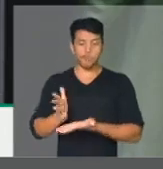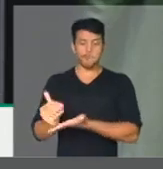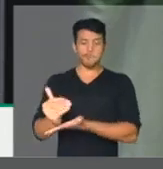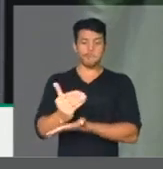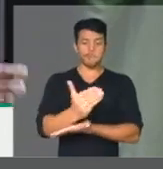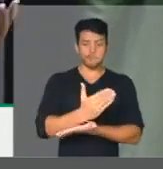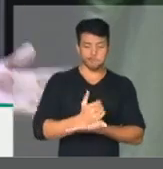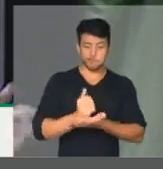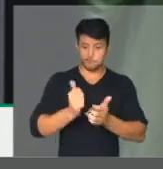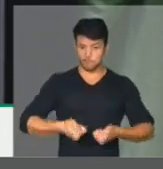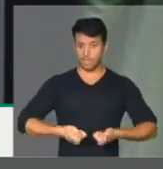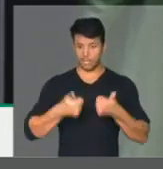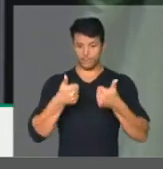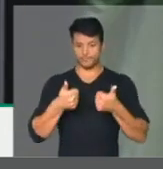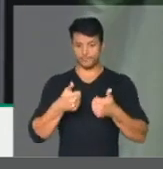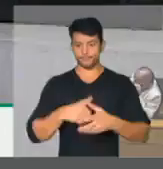o Estado, do Município e da União. Muito obrigado, senhor presidente.